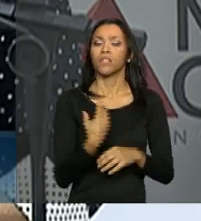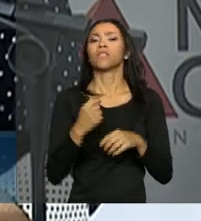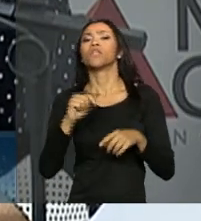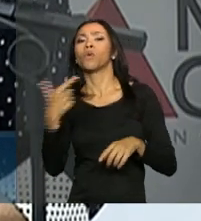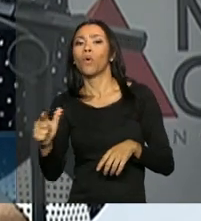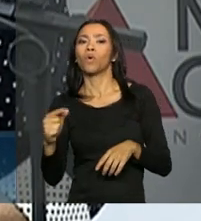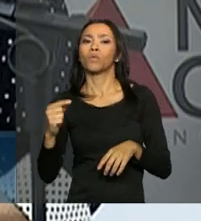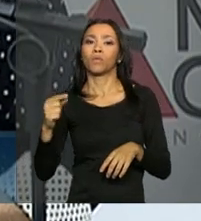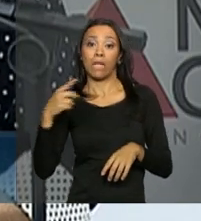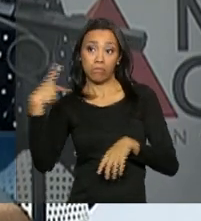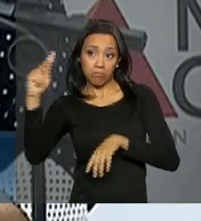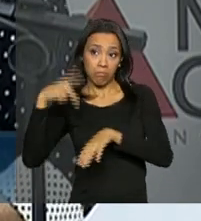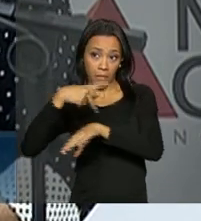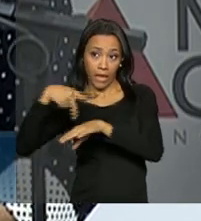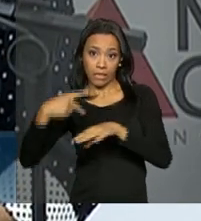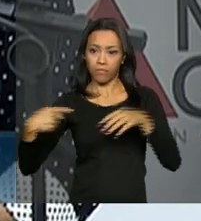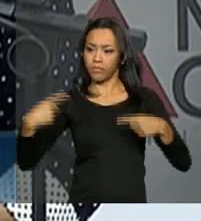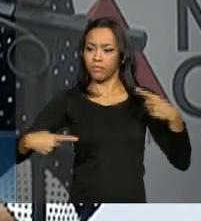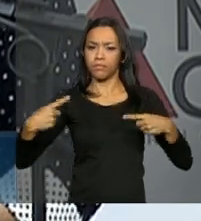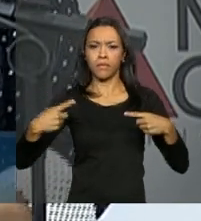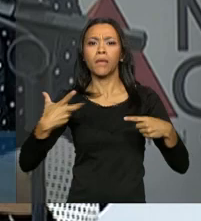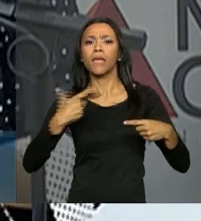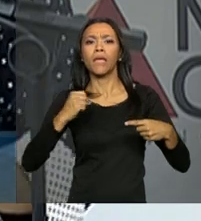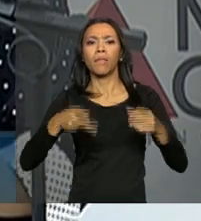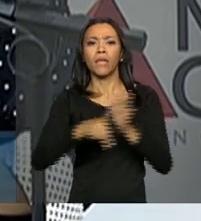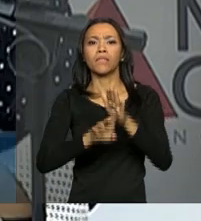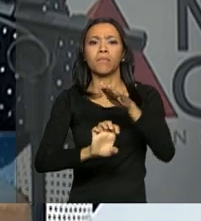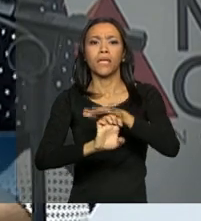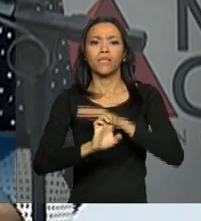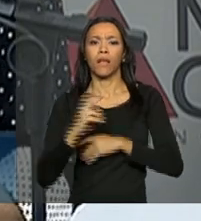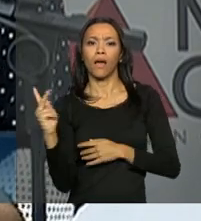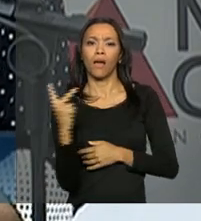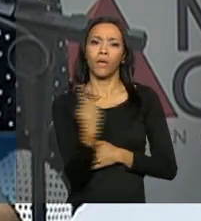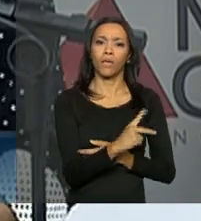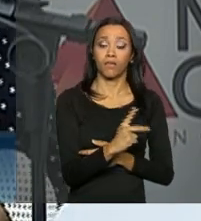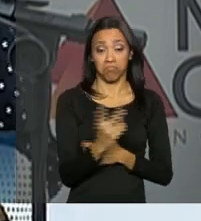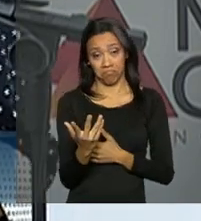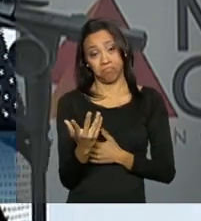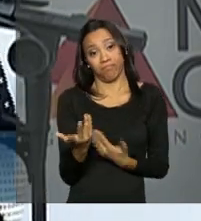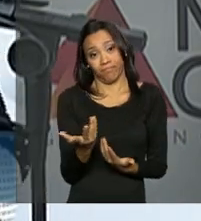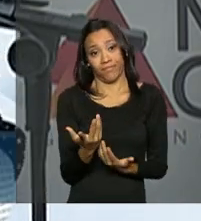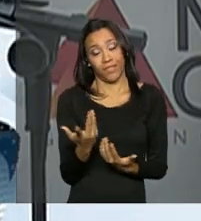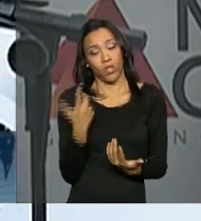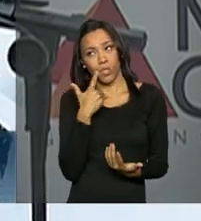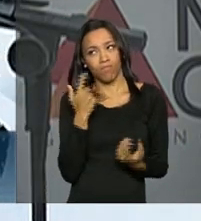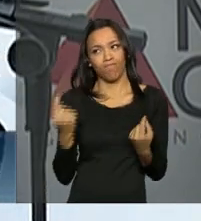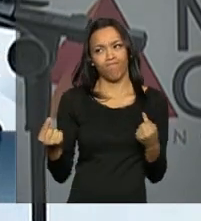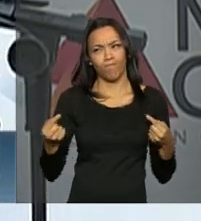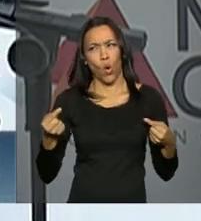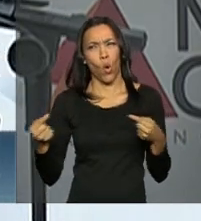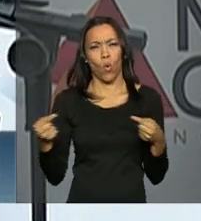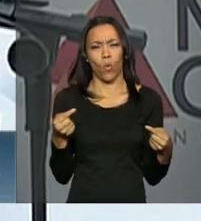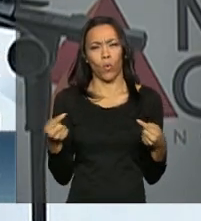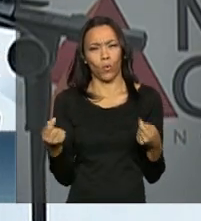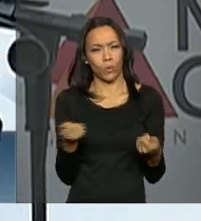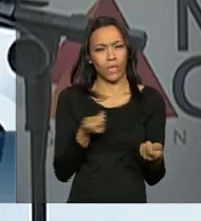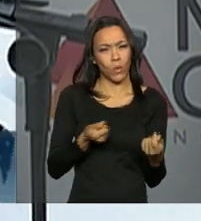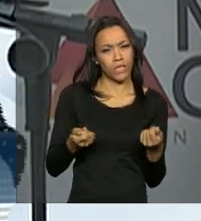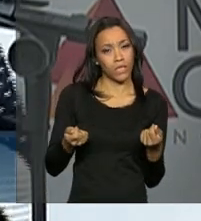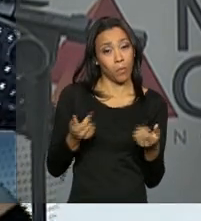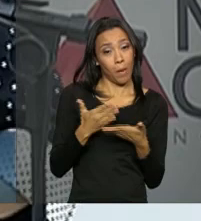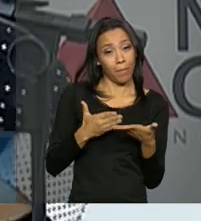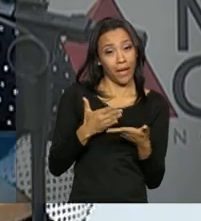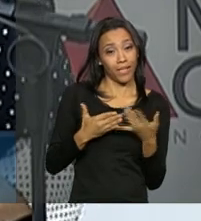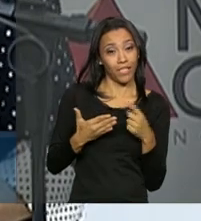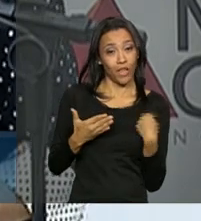Ambev, se é nossa ou se é deles. Então, geralmente, a gente chega num acordo. Uma parte maior é